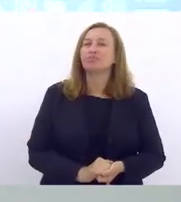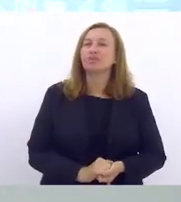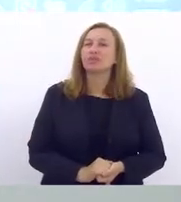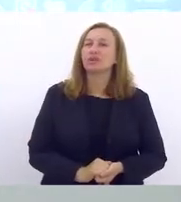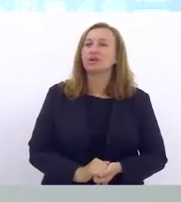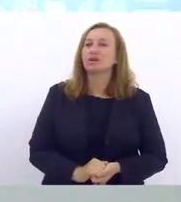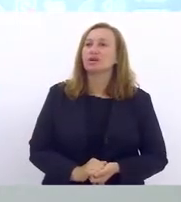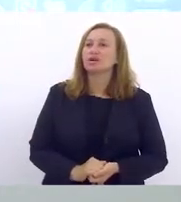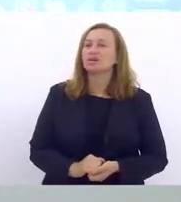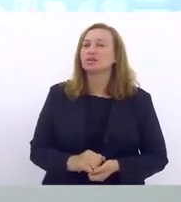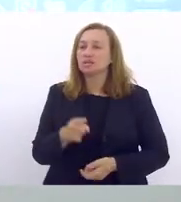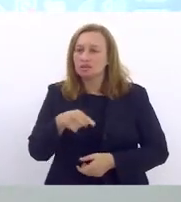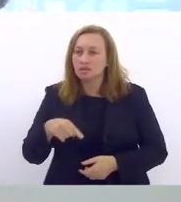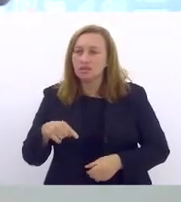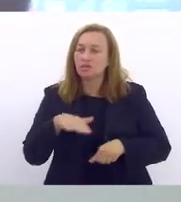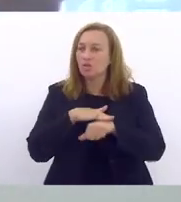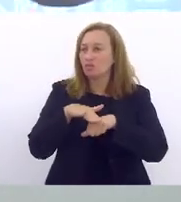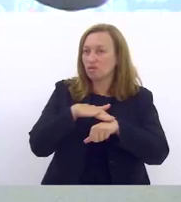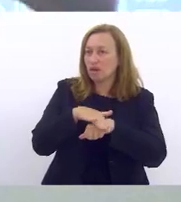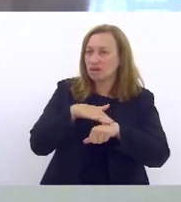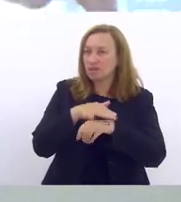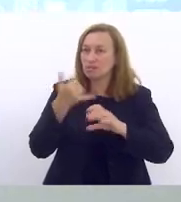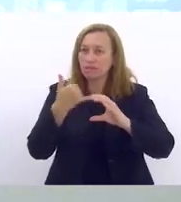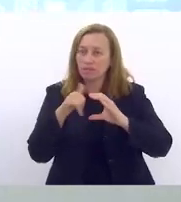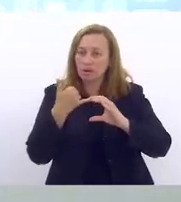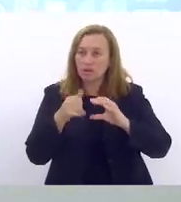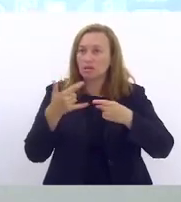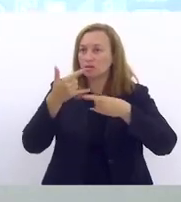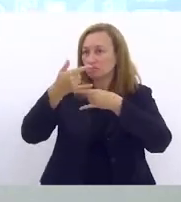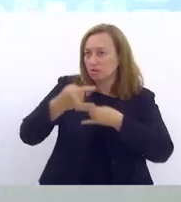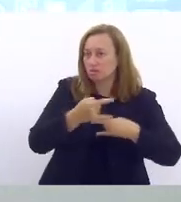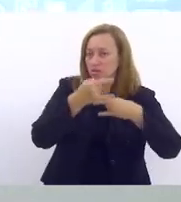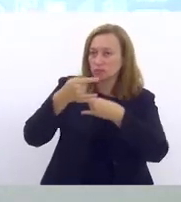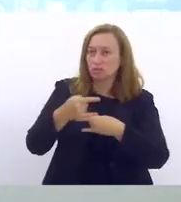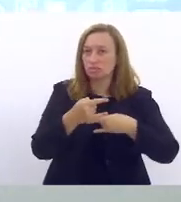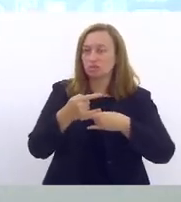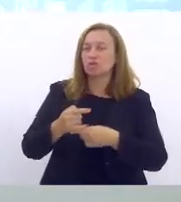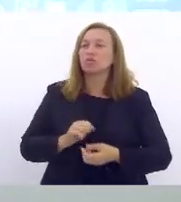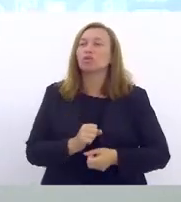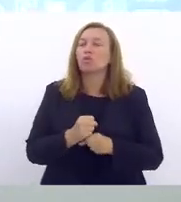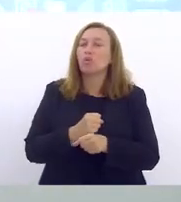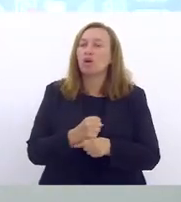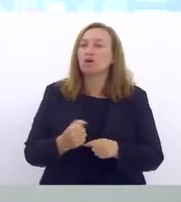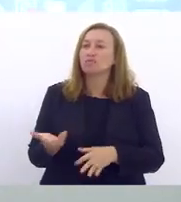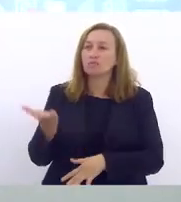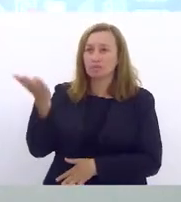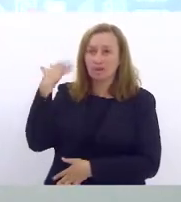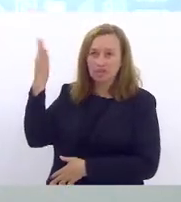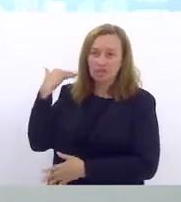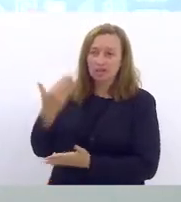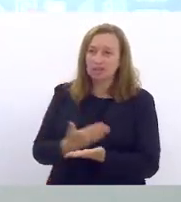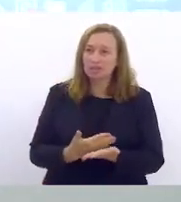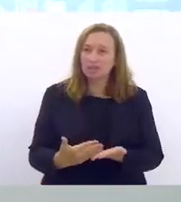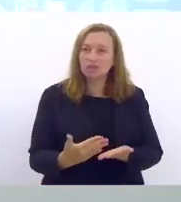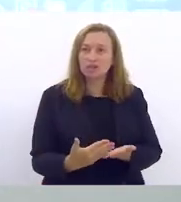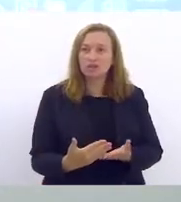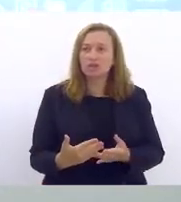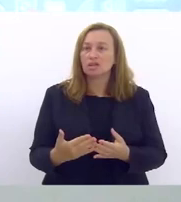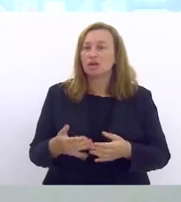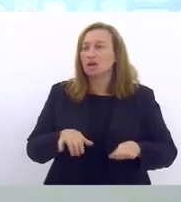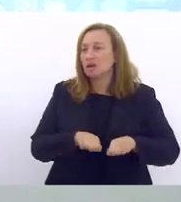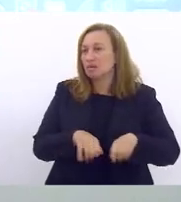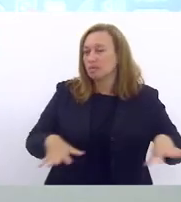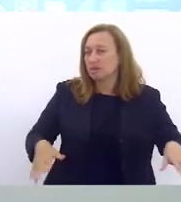rodas de conversa online, pelo Zoom e oficina também. Desde o ano passado, a gente começou, porque aí a pandemia